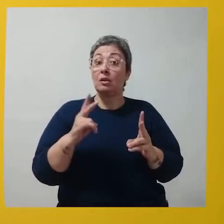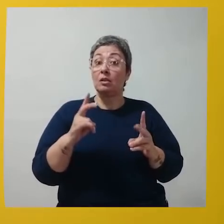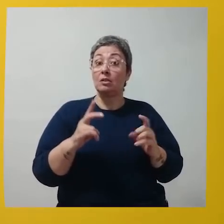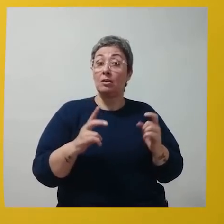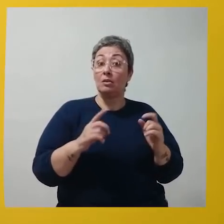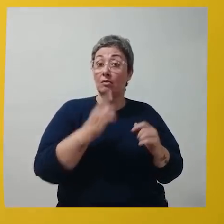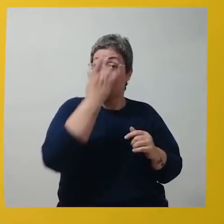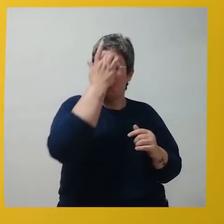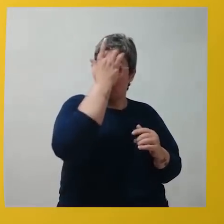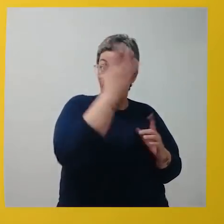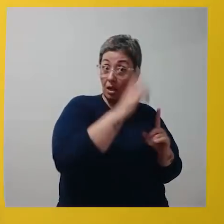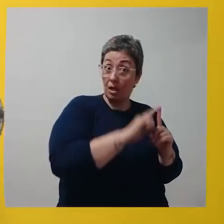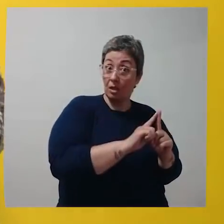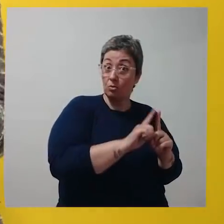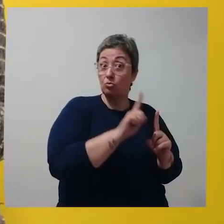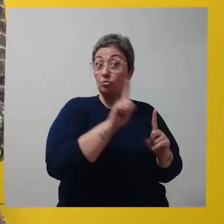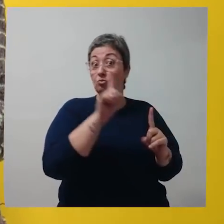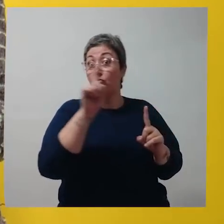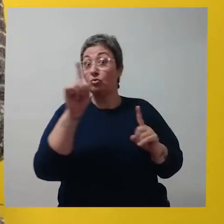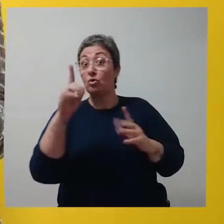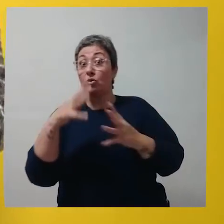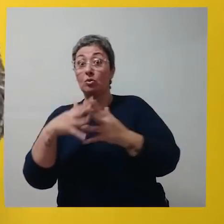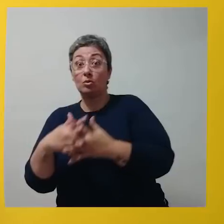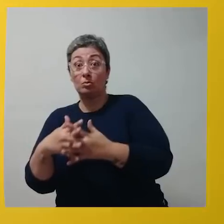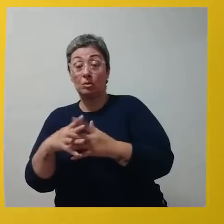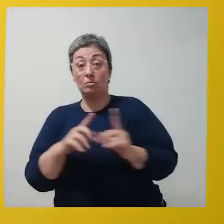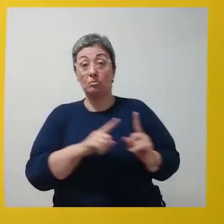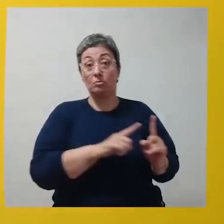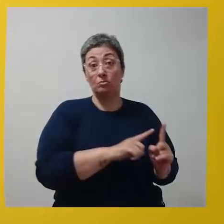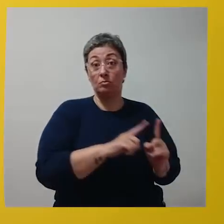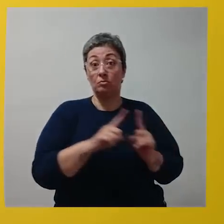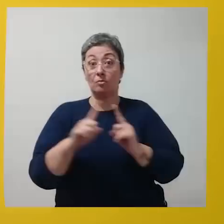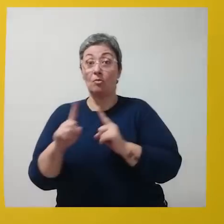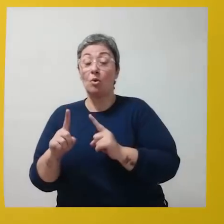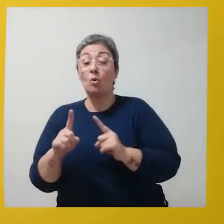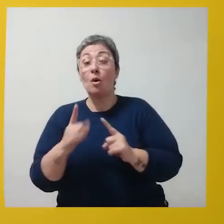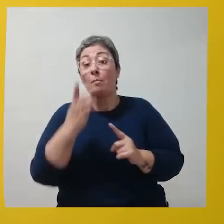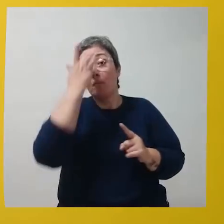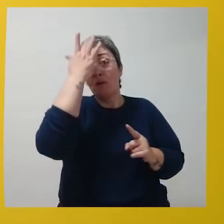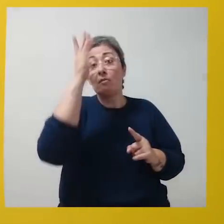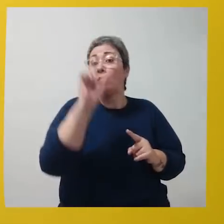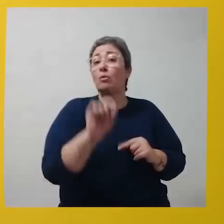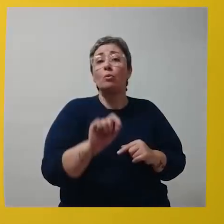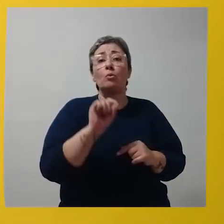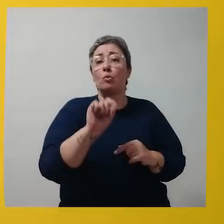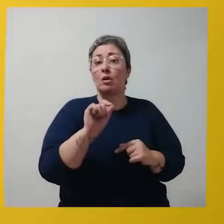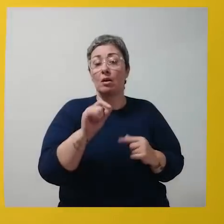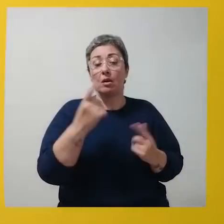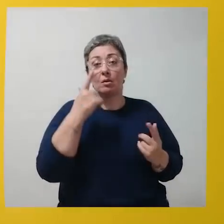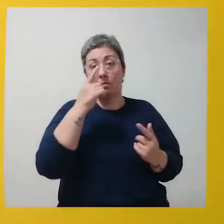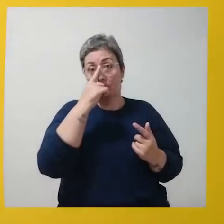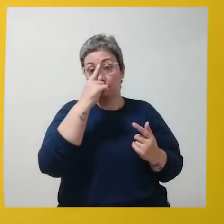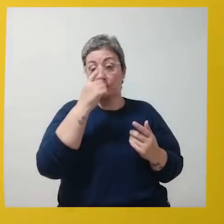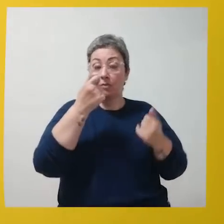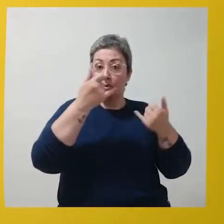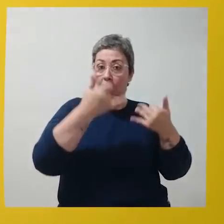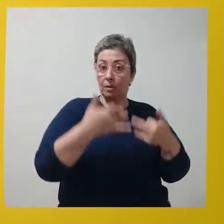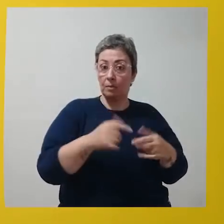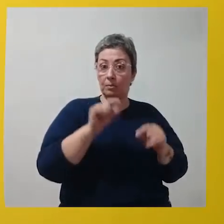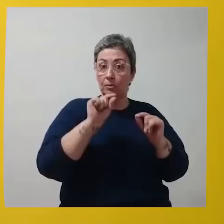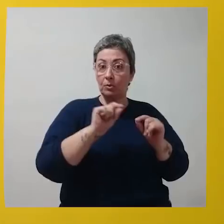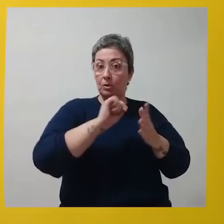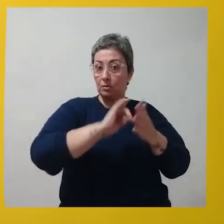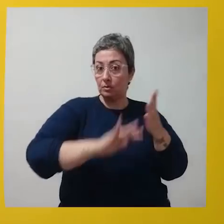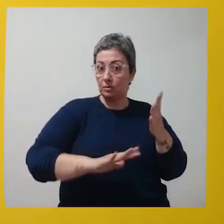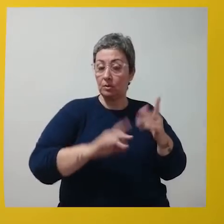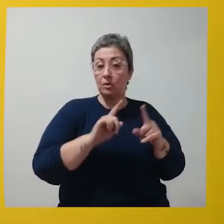mais fácil para o mais complexo. E o que é o mais fácil, né? Nós vamos falar um pouco dessas